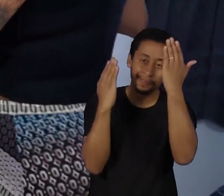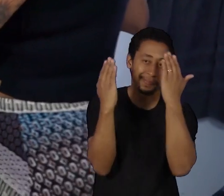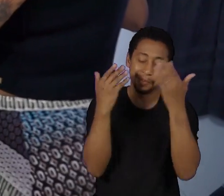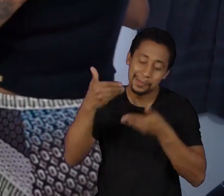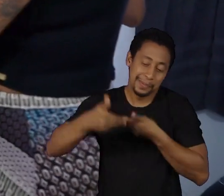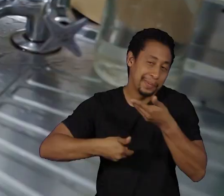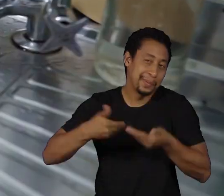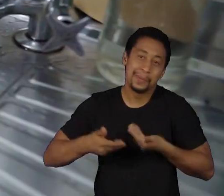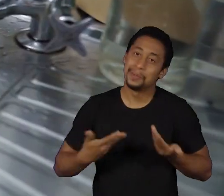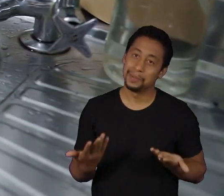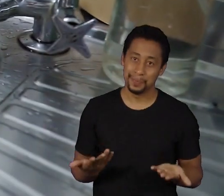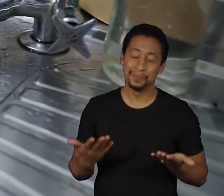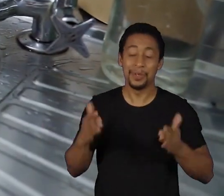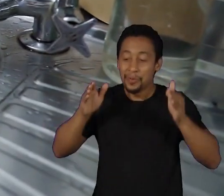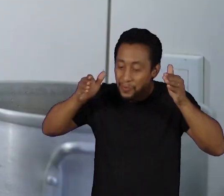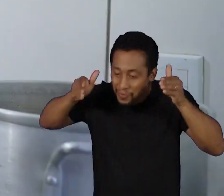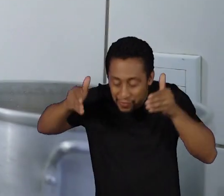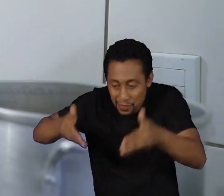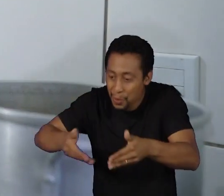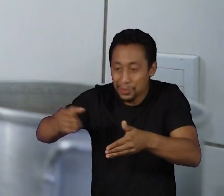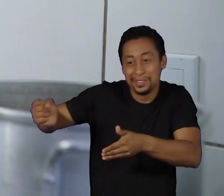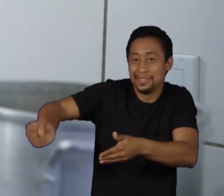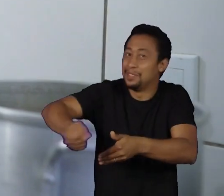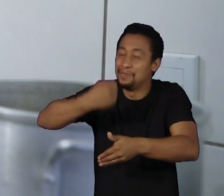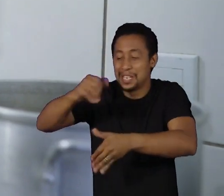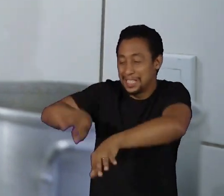só focando na cerveja.